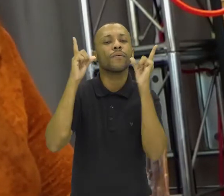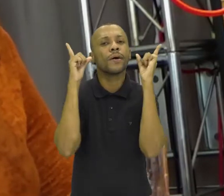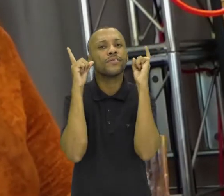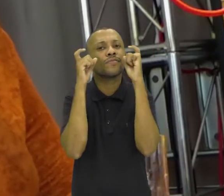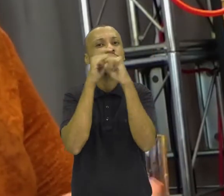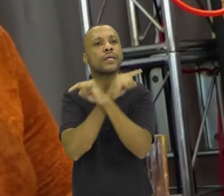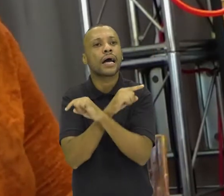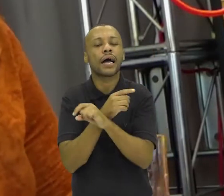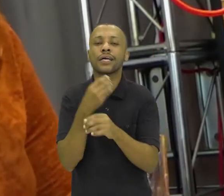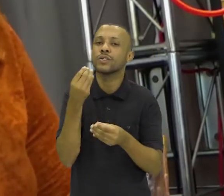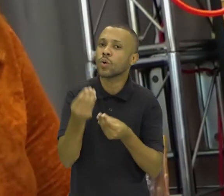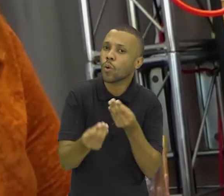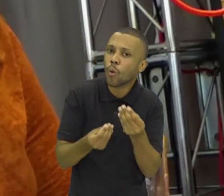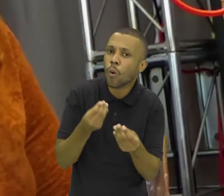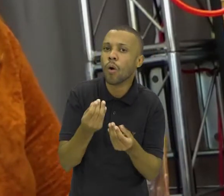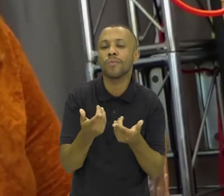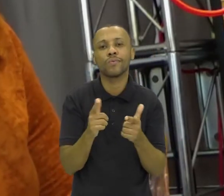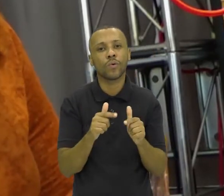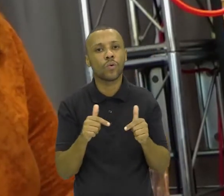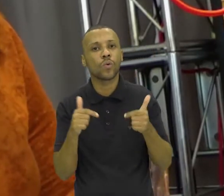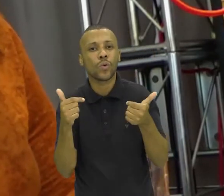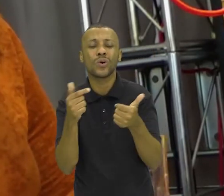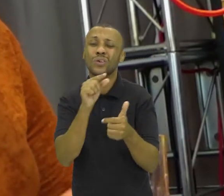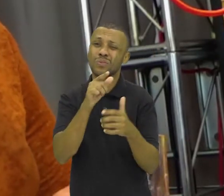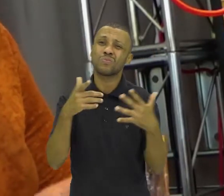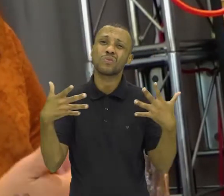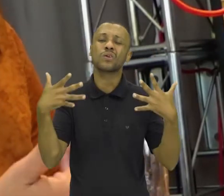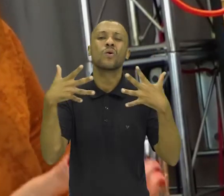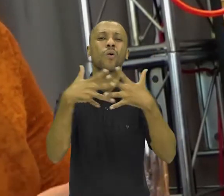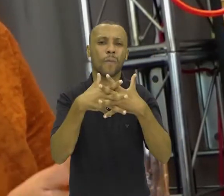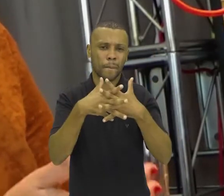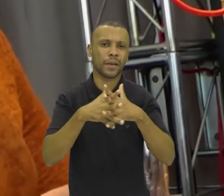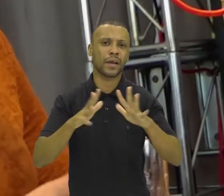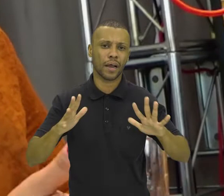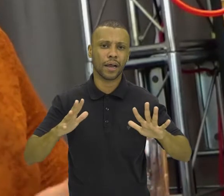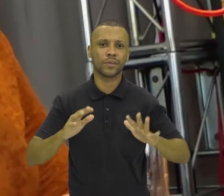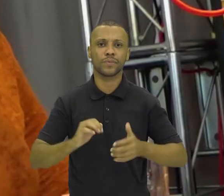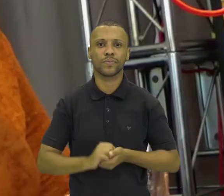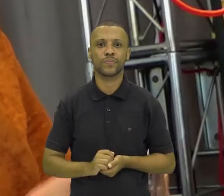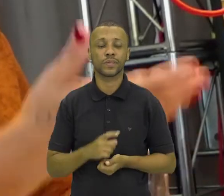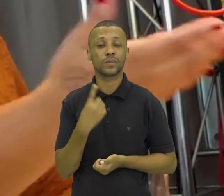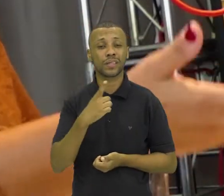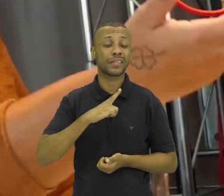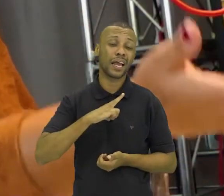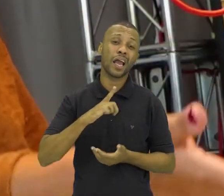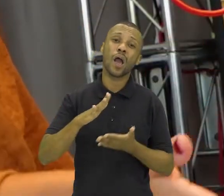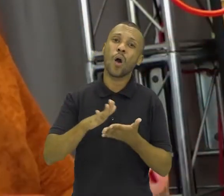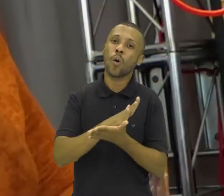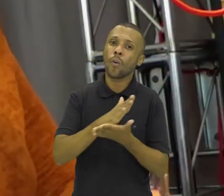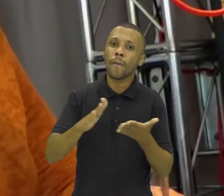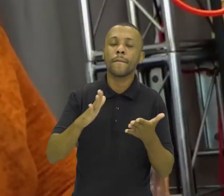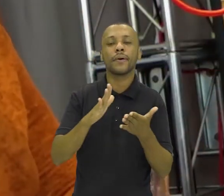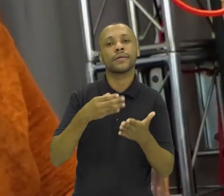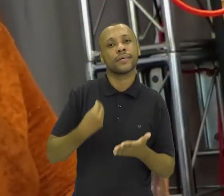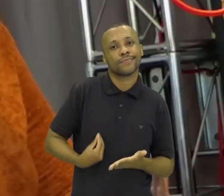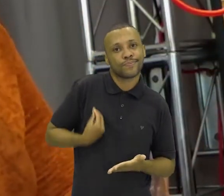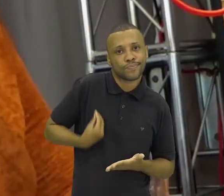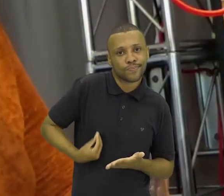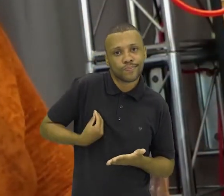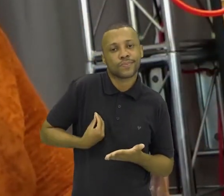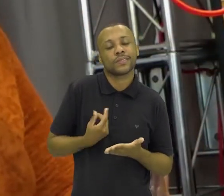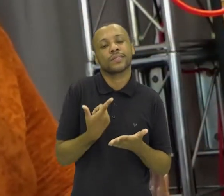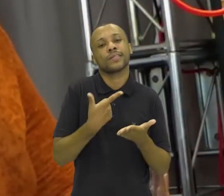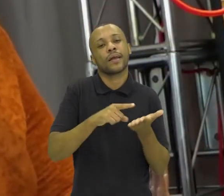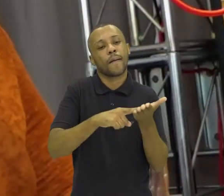as dificuldades por falta de conhecimento mesmo. E aí, mesmo buscando conhecer as leis, porque leis existem, e a gente